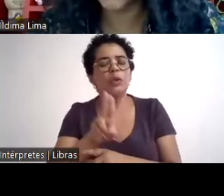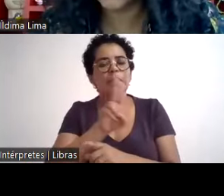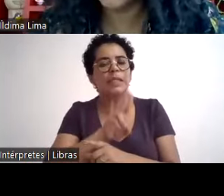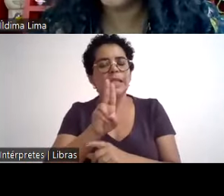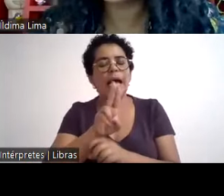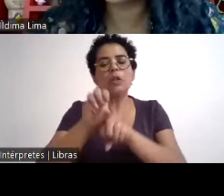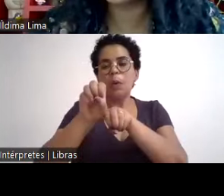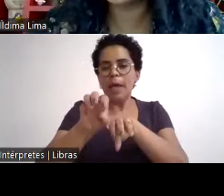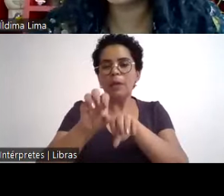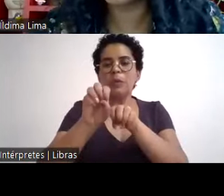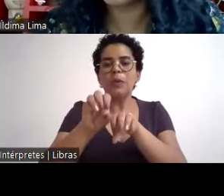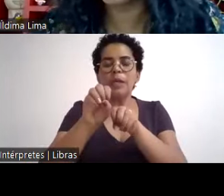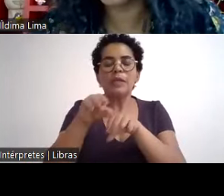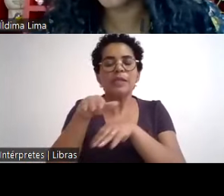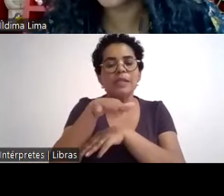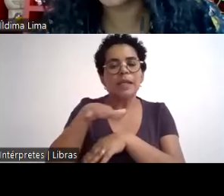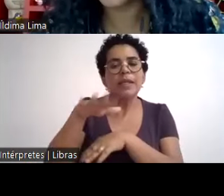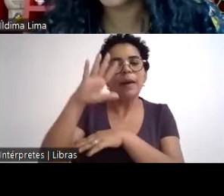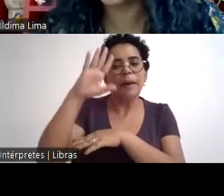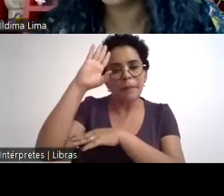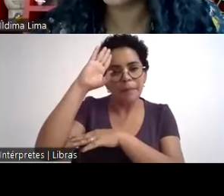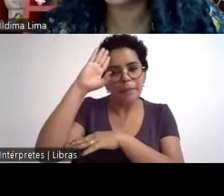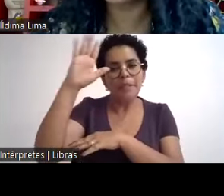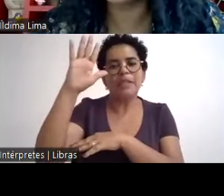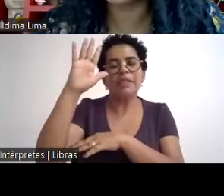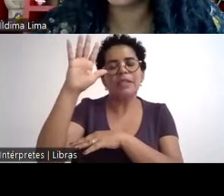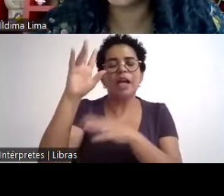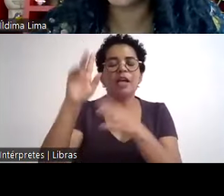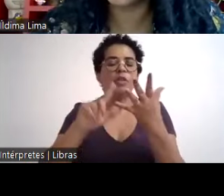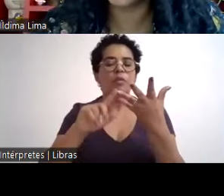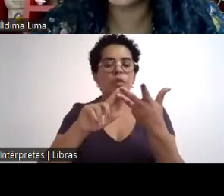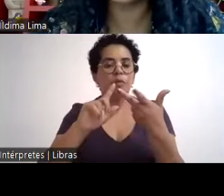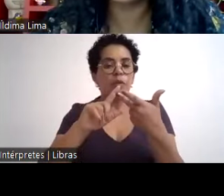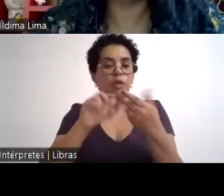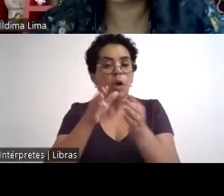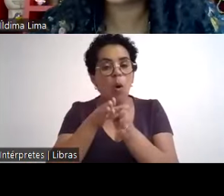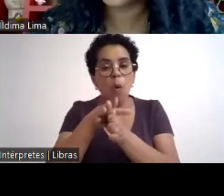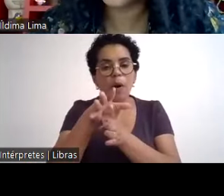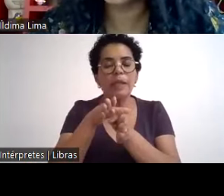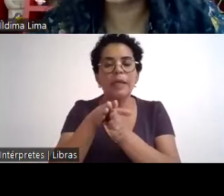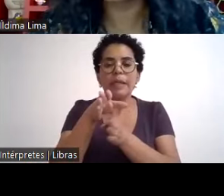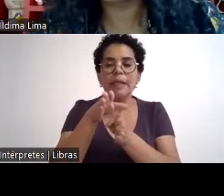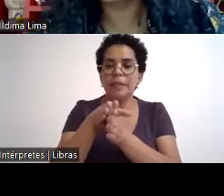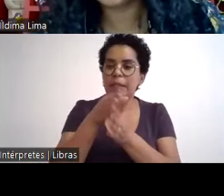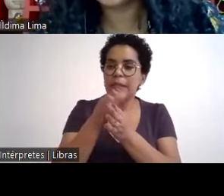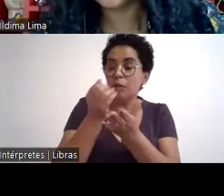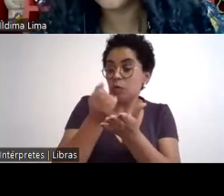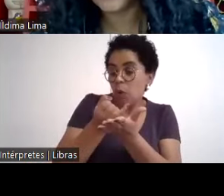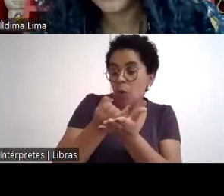educacional, principalmente com algumas novas determinações e orientações sobre introdução